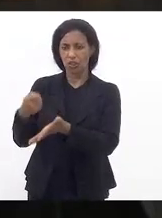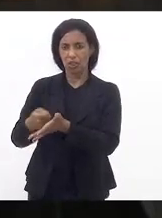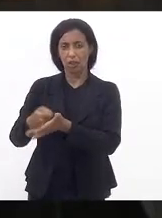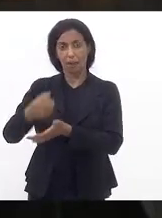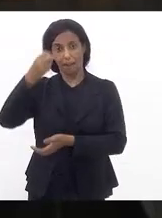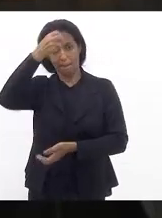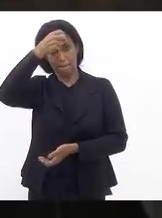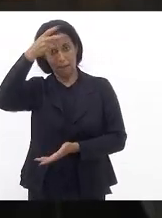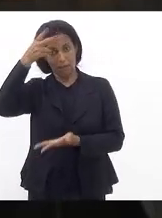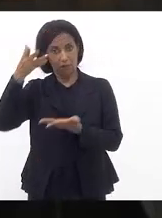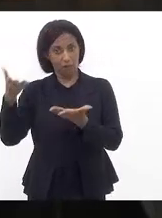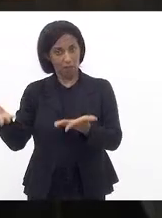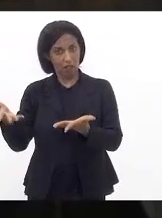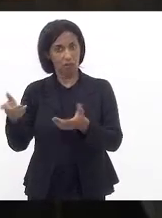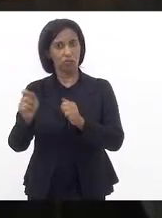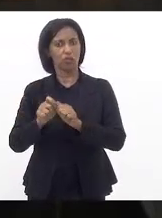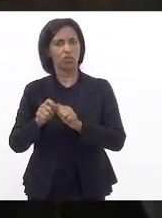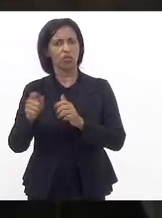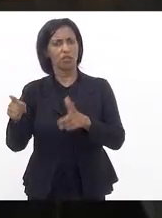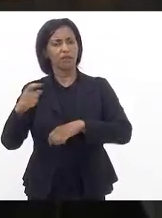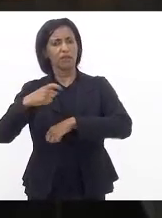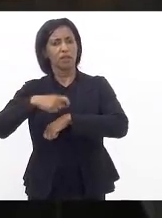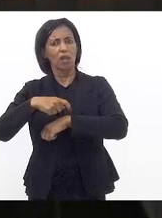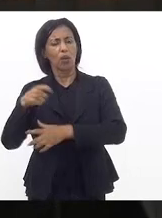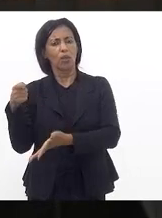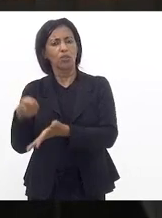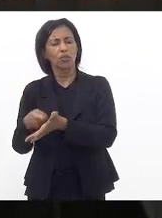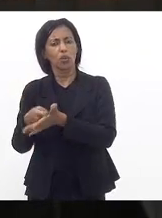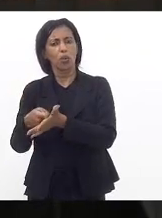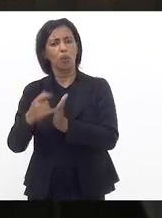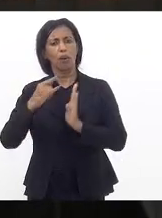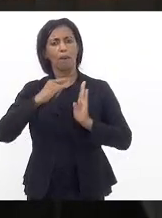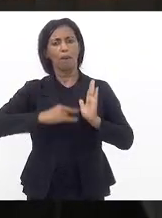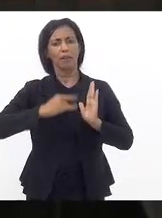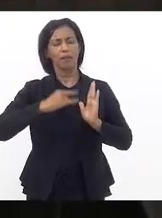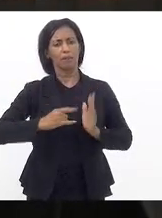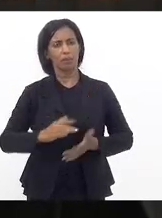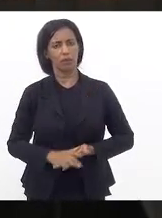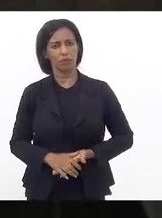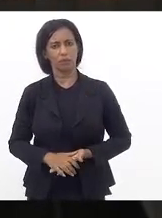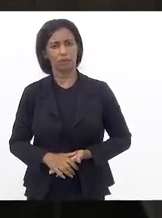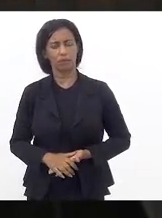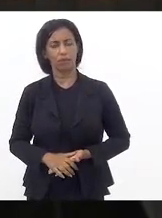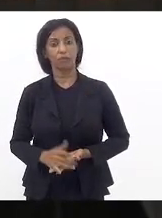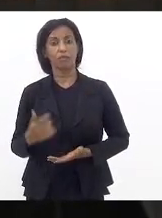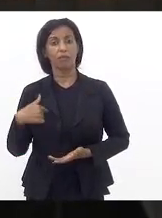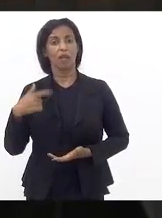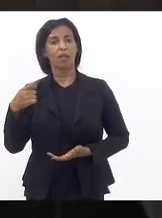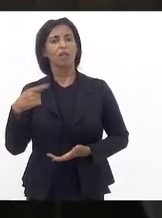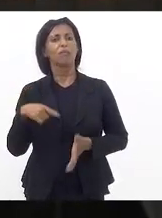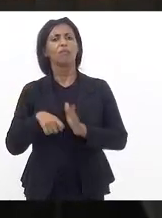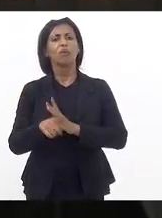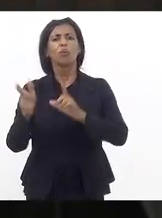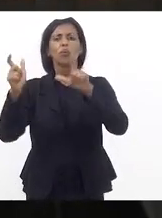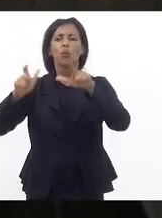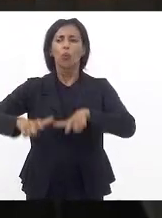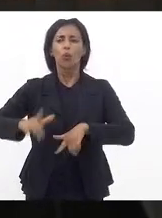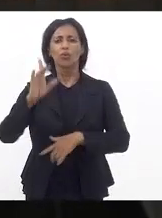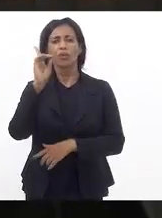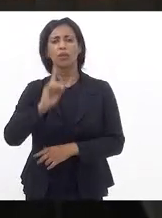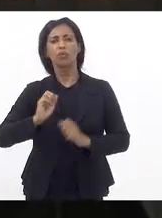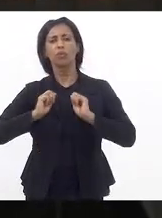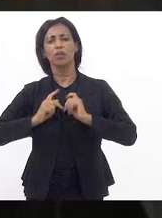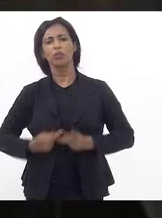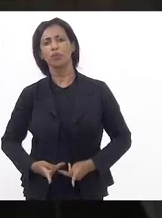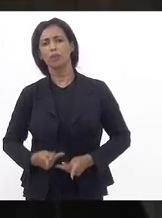que o prefeito Eduardo Paes está fazendo na hora de cobrar o passaporte sanitário Aí eu pergunto a vocês Aonde estão os